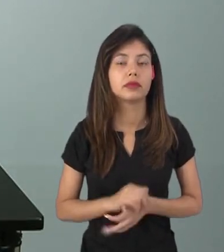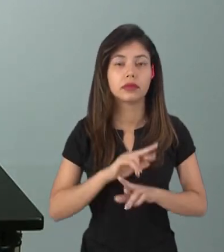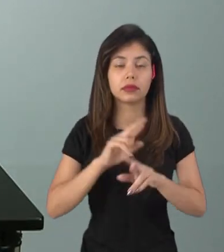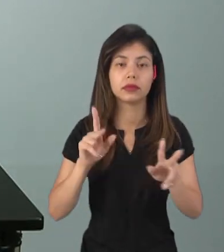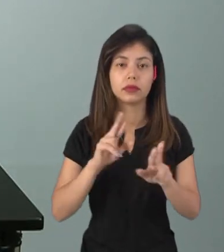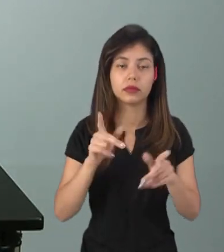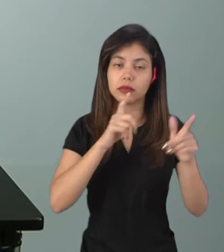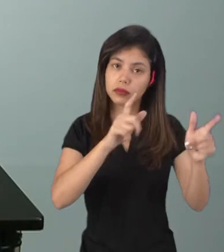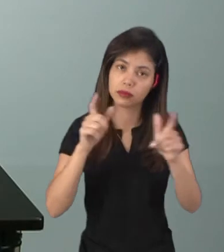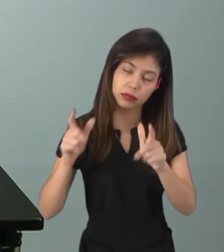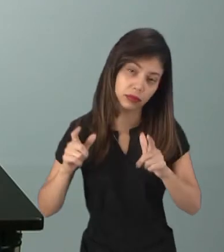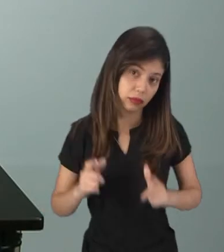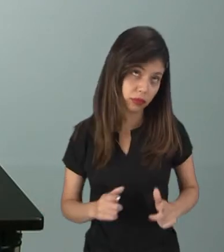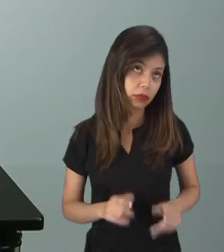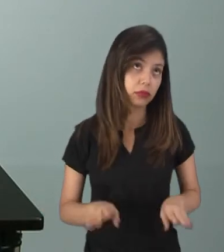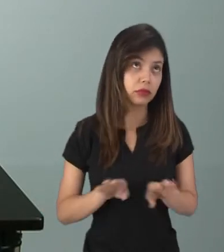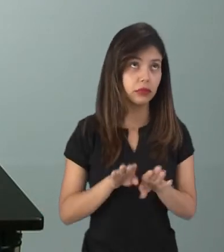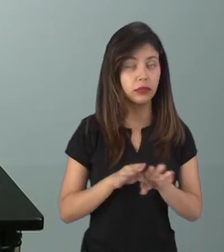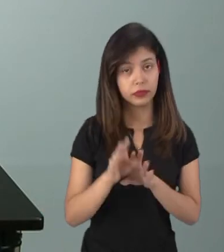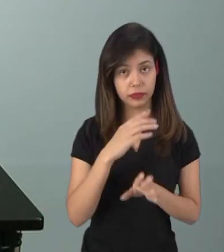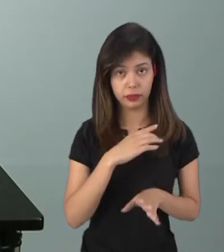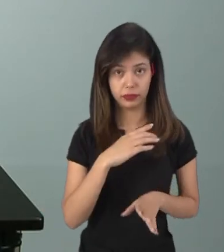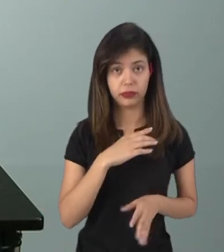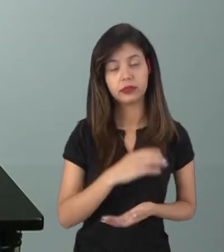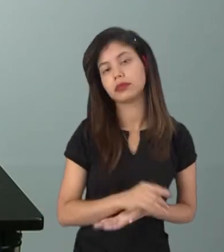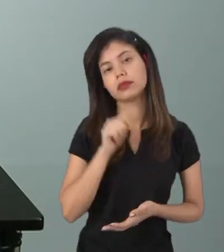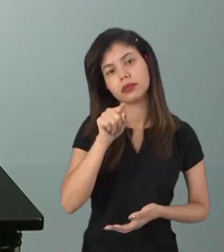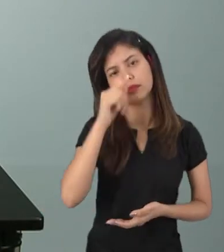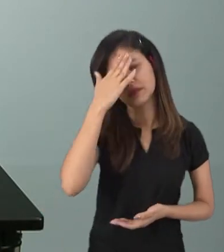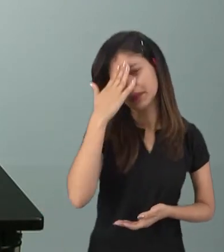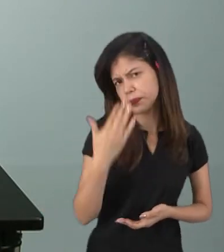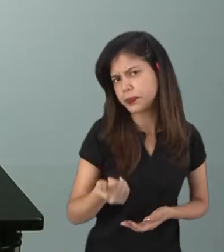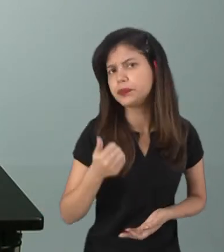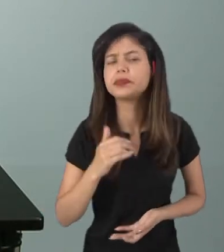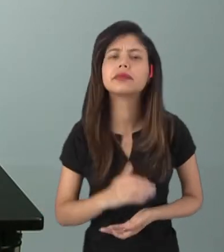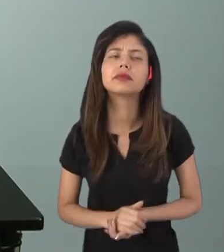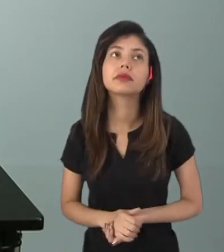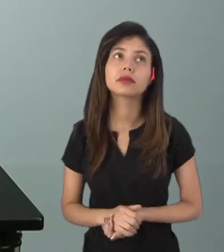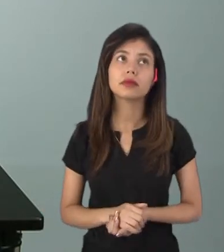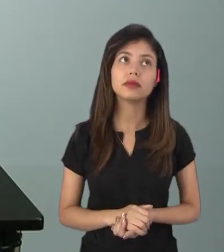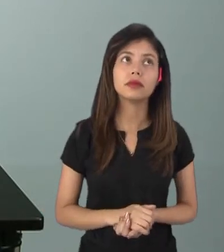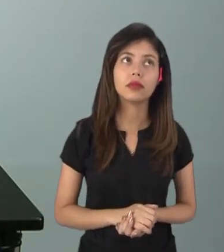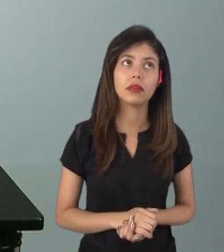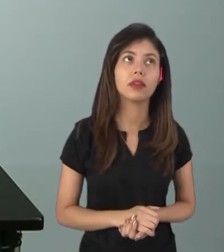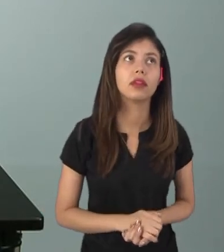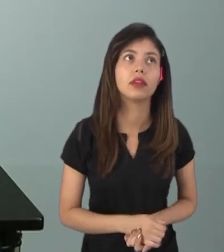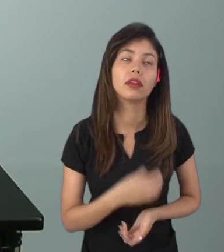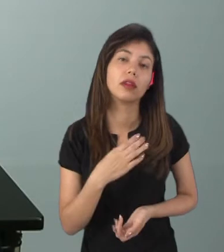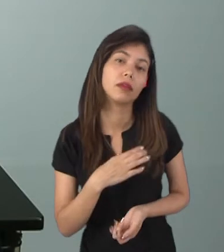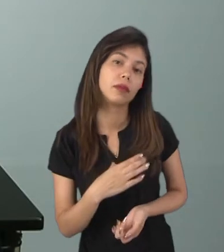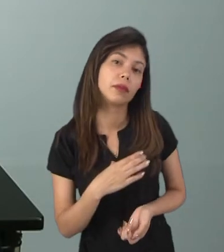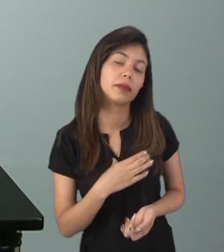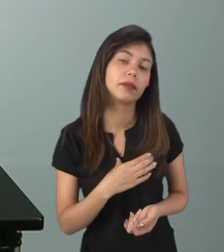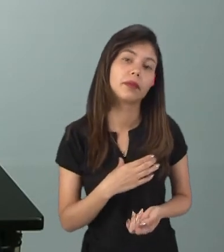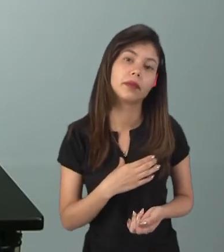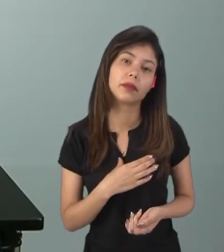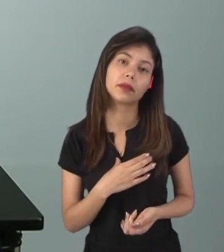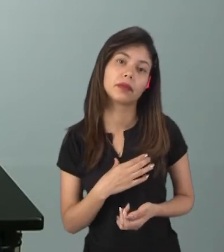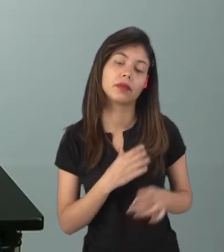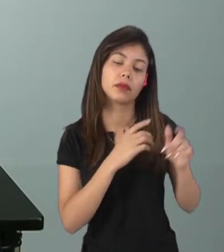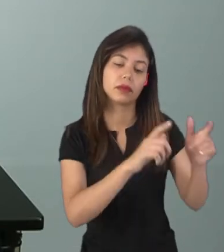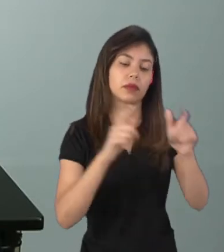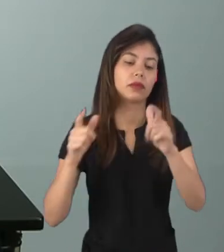Os diferentes espaços que compõem a cidade. Você sabia que as cidades são formadas